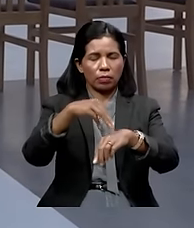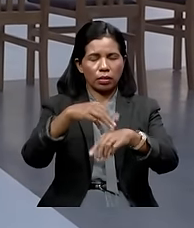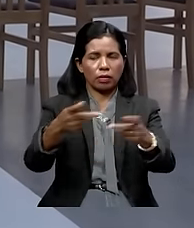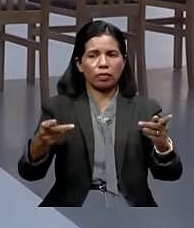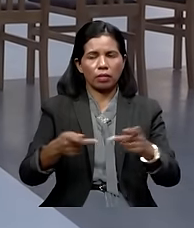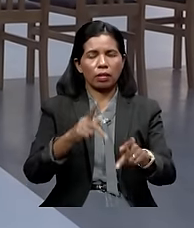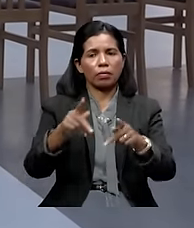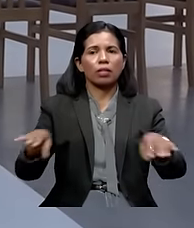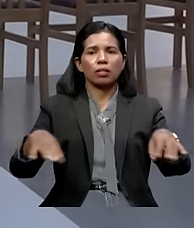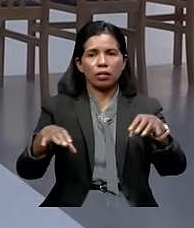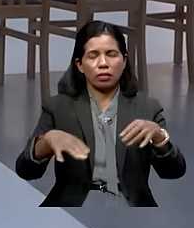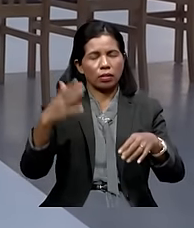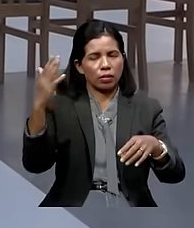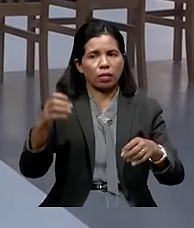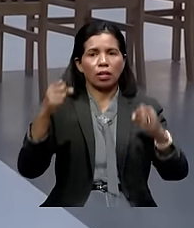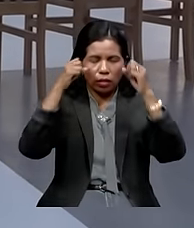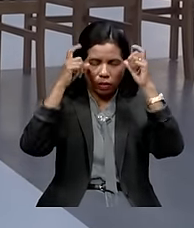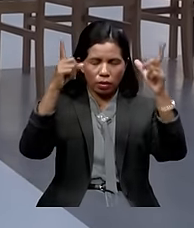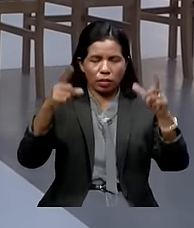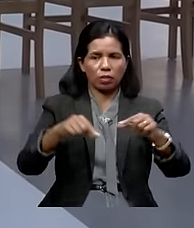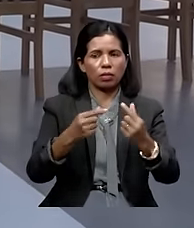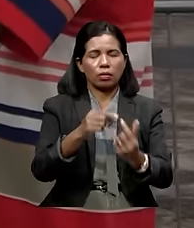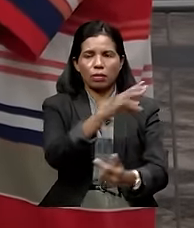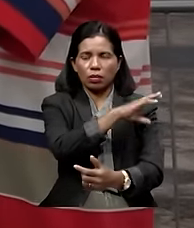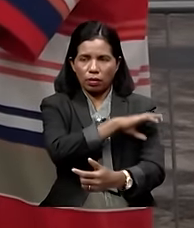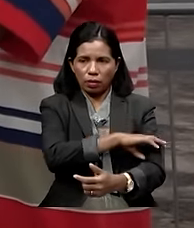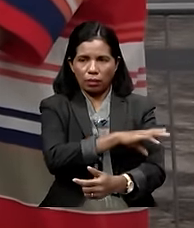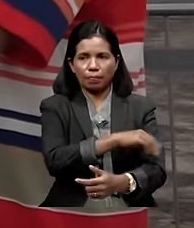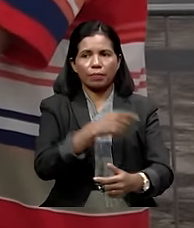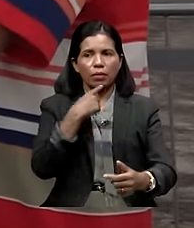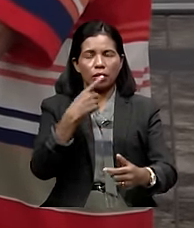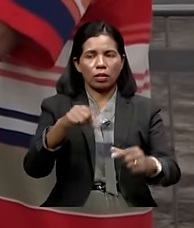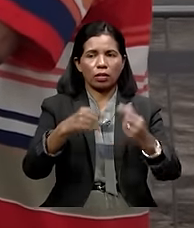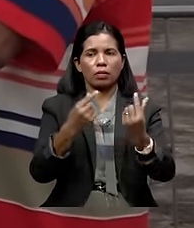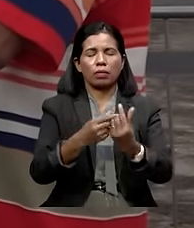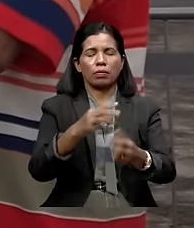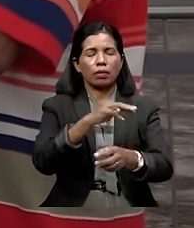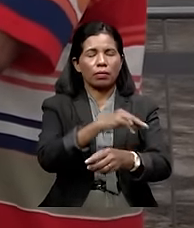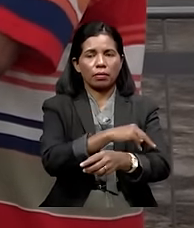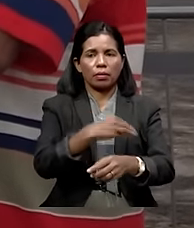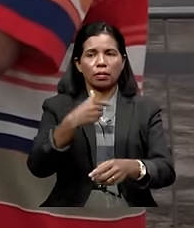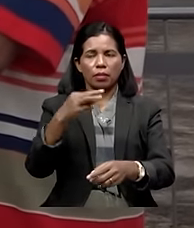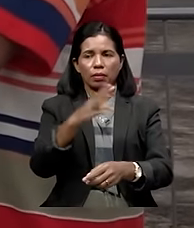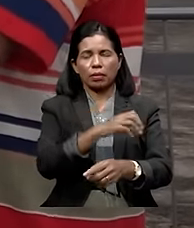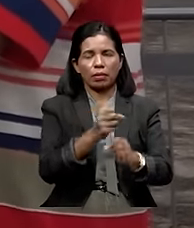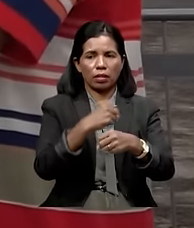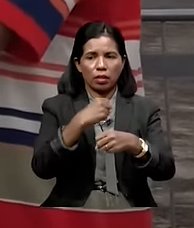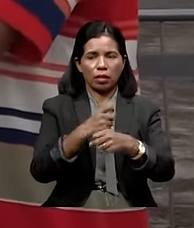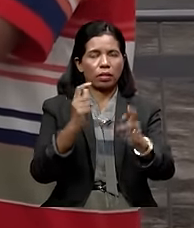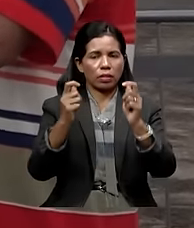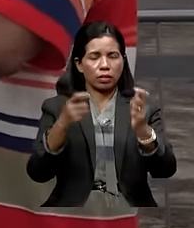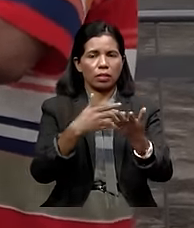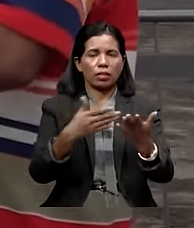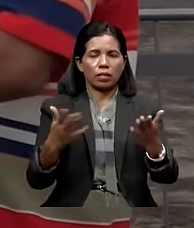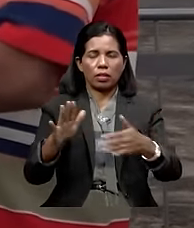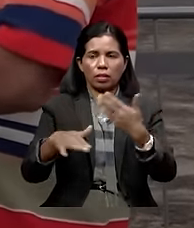Sirenebe Serviço e a Tacitolo Nehak Fodak, eu li o Equipa Segurança Pombo Mutin, Equipa Grupo Mídia Nacional GMN, Nebe Halo Teste de